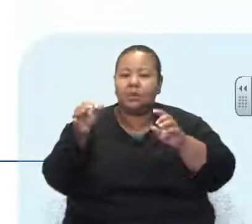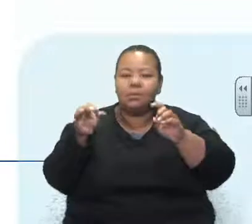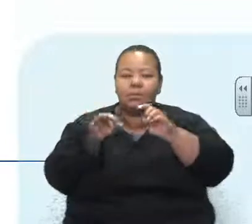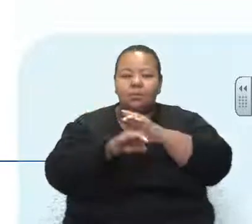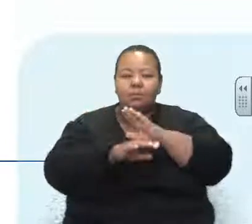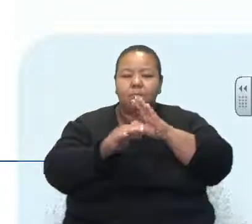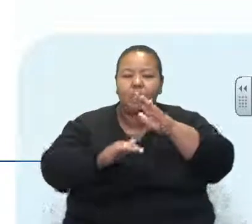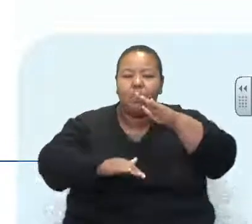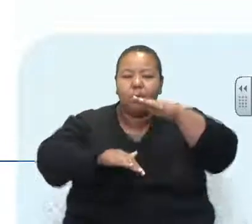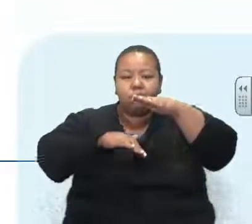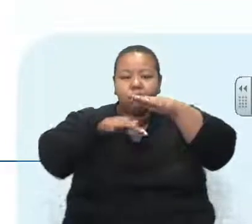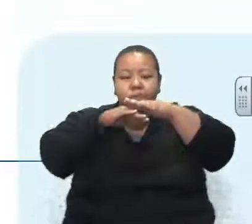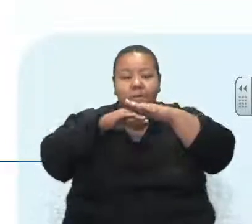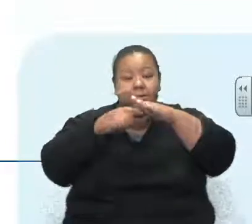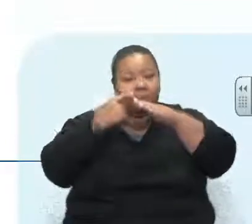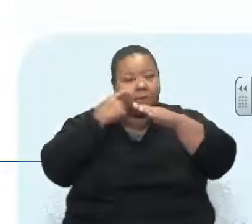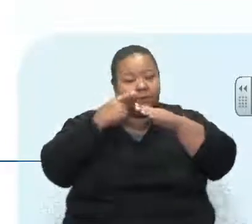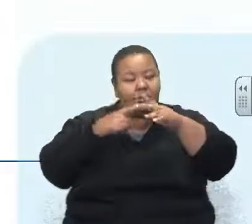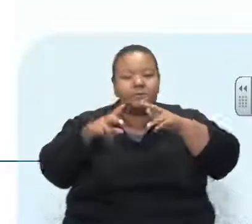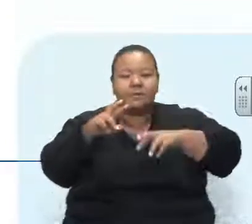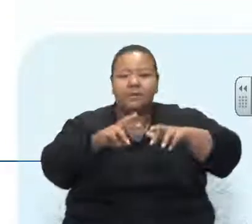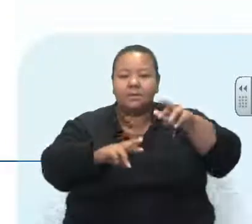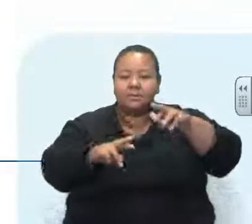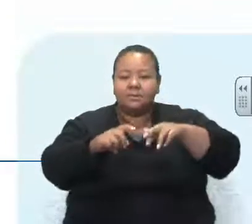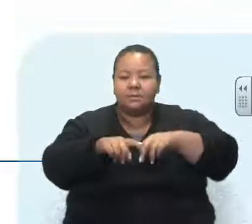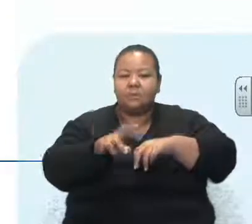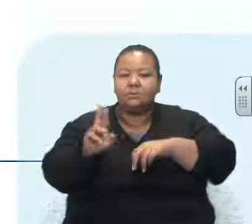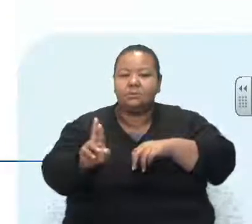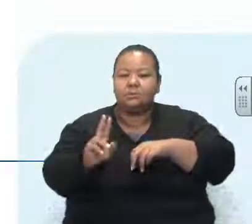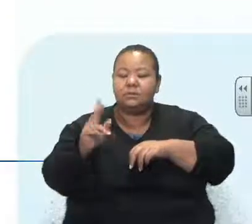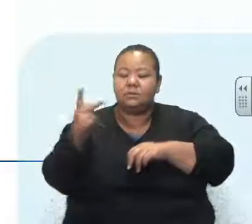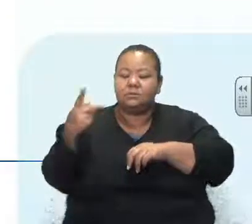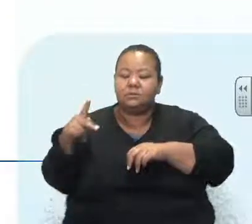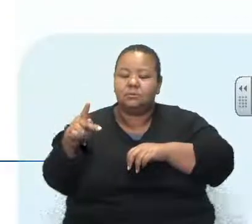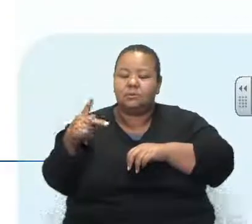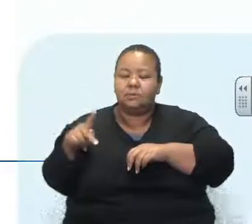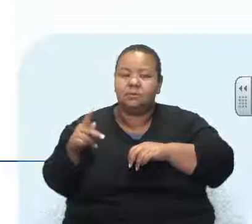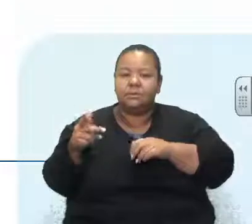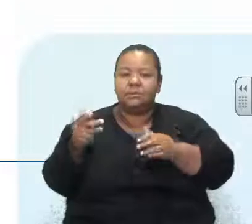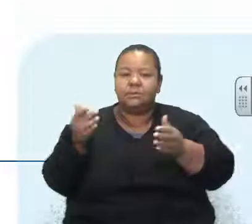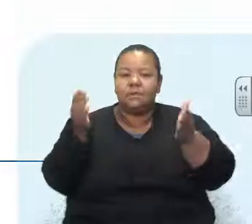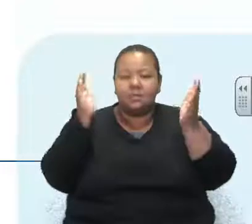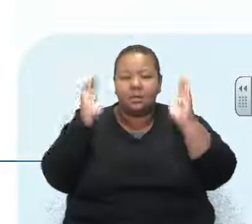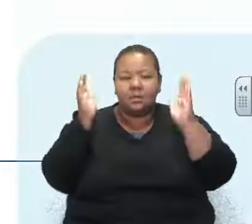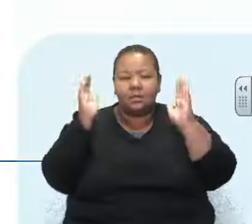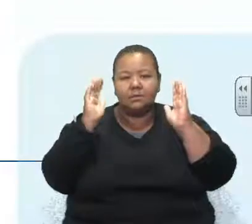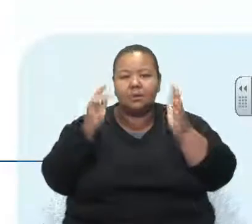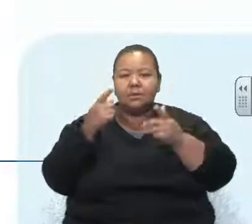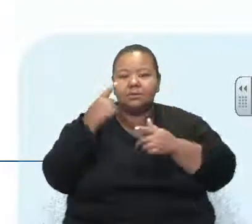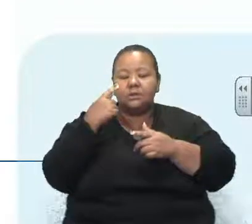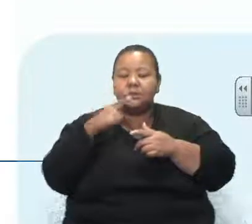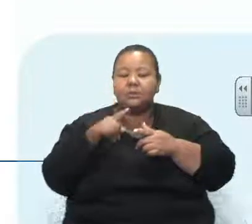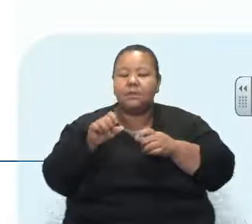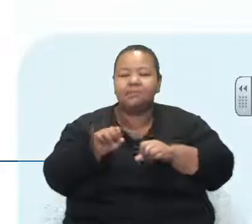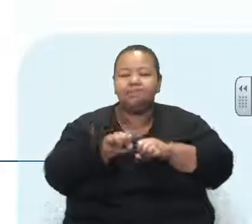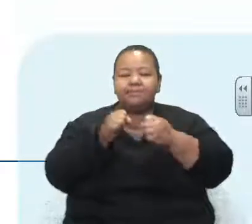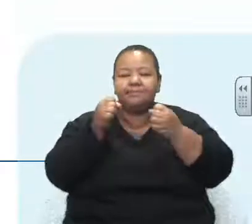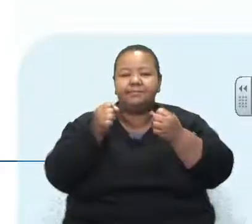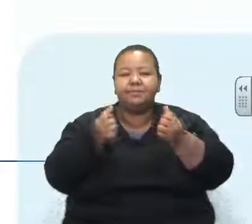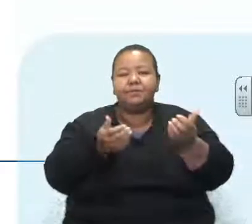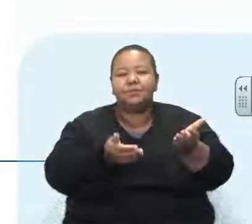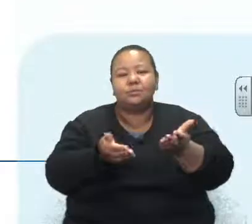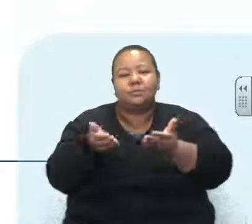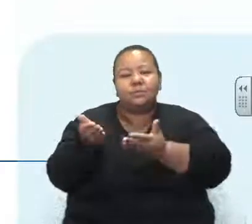utilizar essa carga? Então, eu vou ter que analisar a utilização dessa carga no transporte e avarias nos transportes. Por que